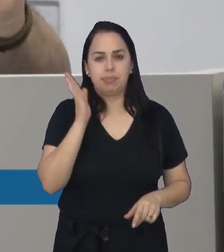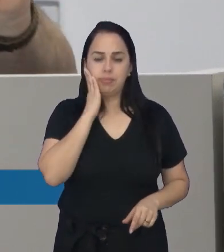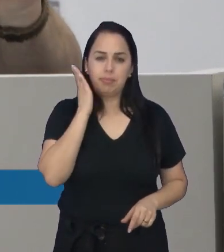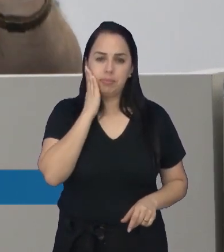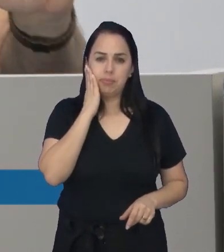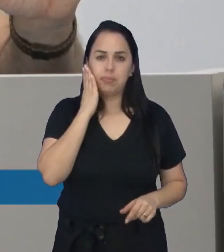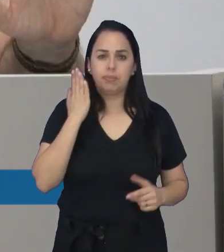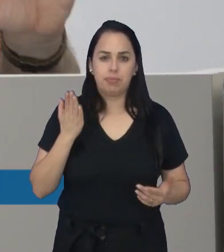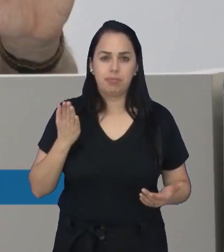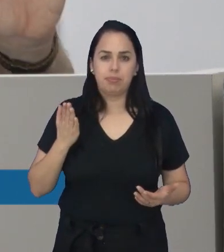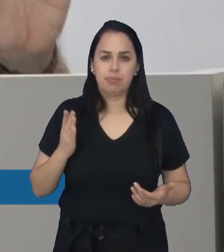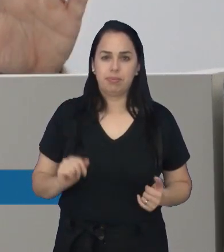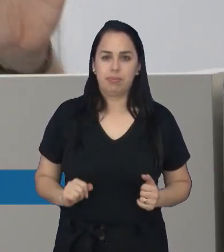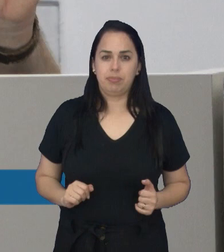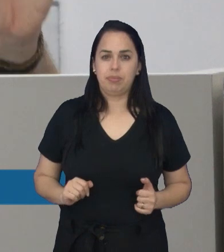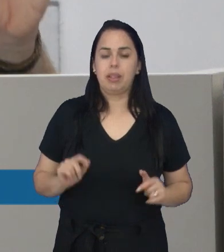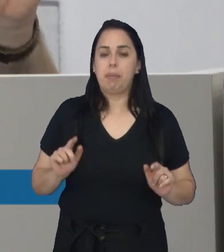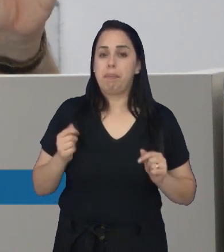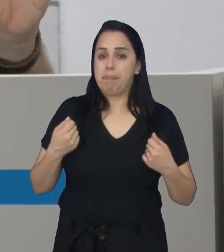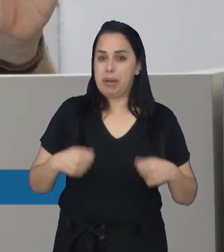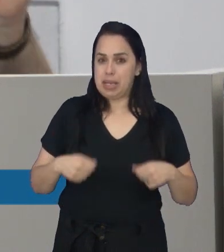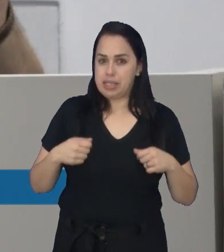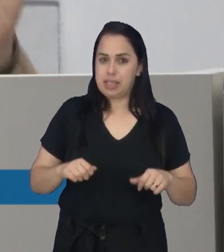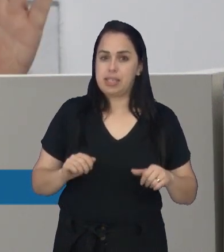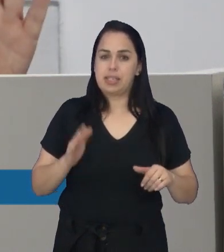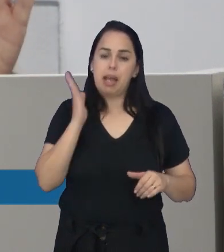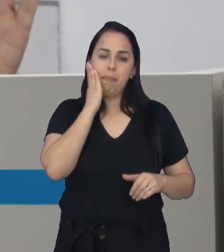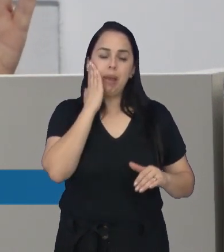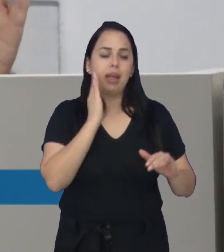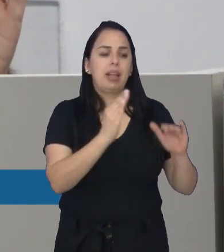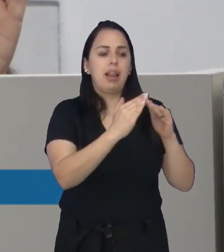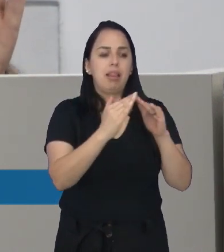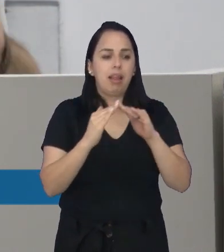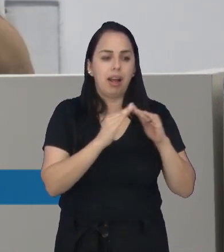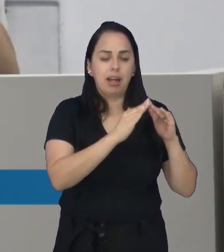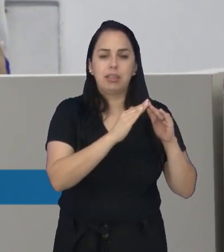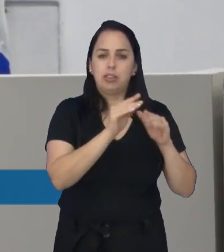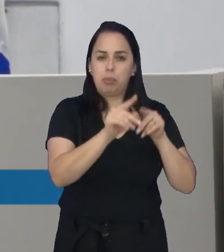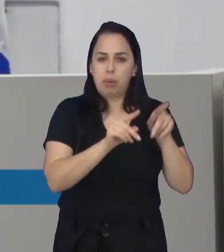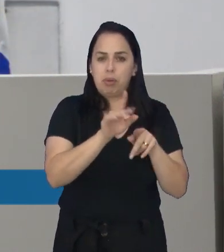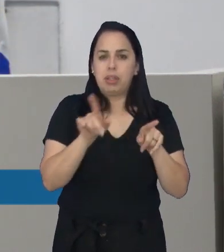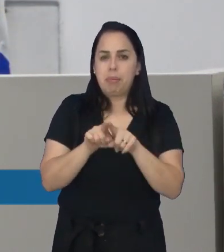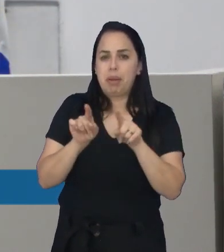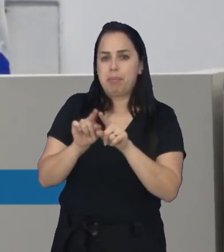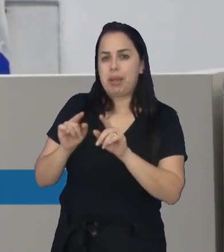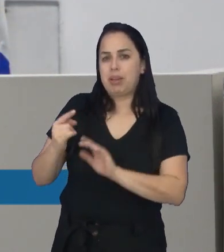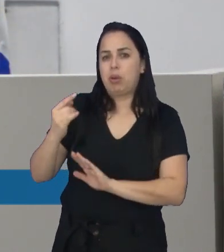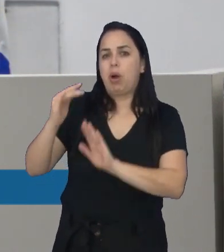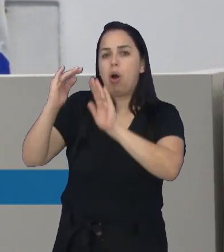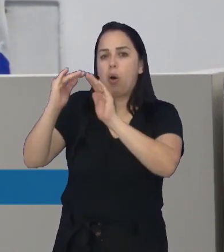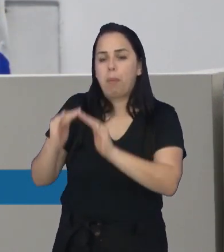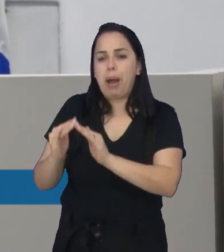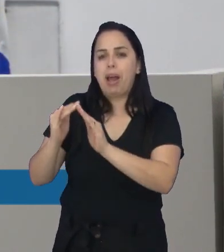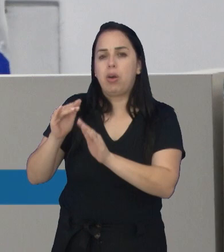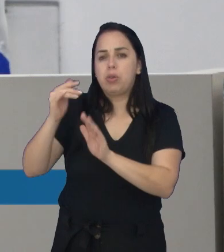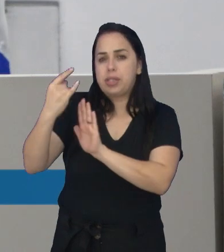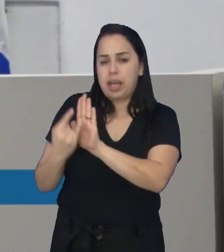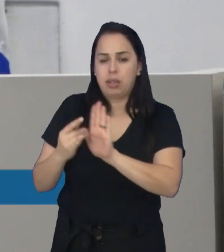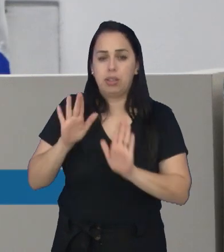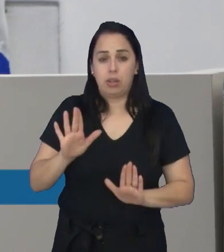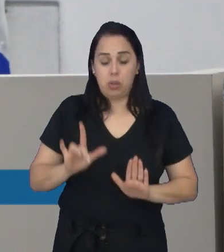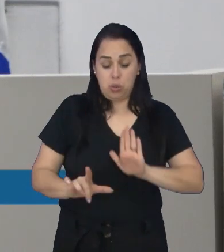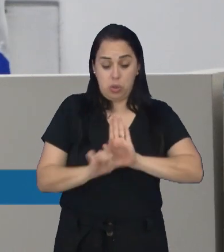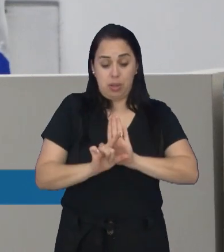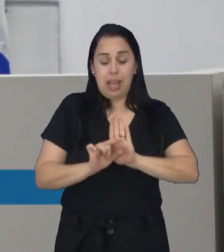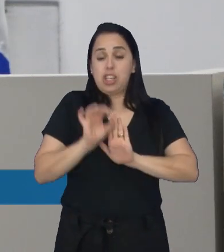é uma questão que tem que ser trabalhada junto à questão e regularização fundiária não passa pelo zoneamento os elementos é só um regramento